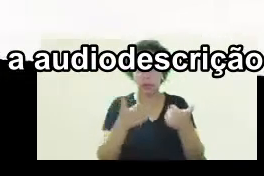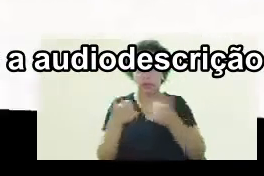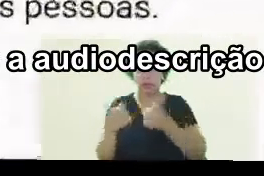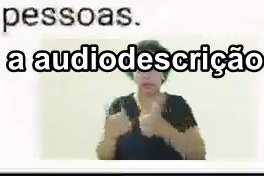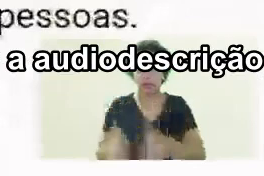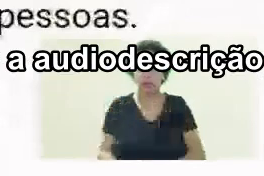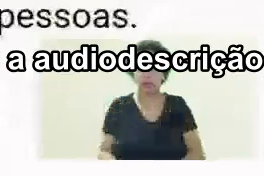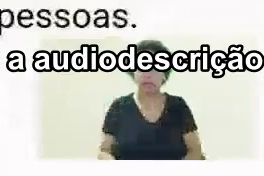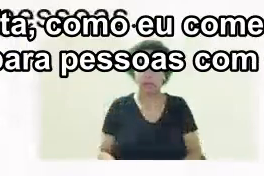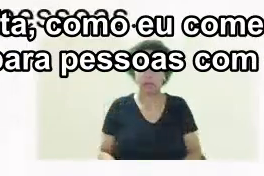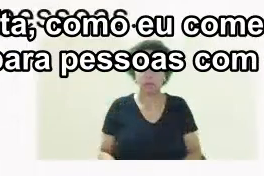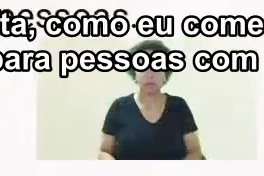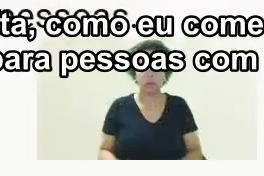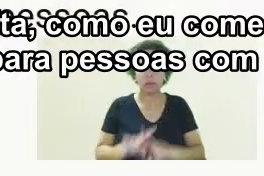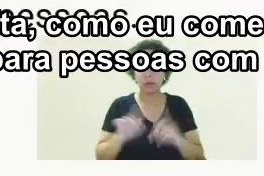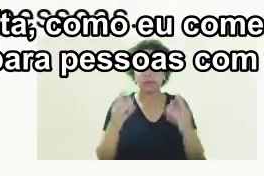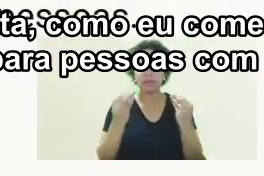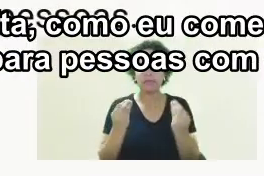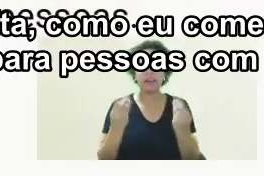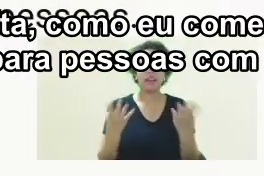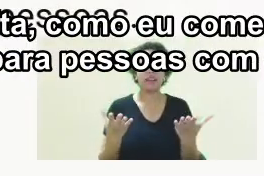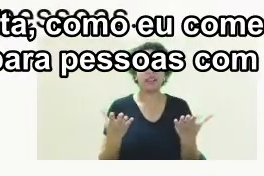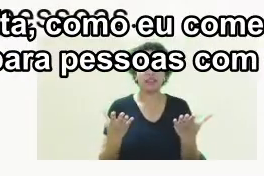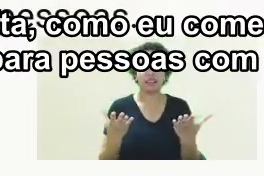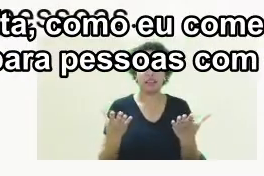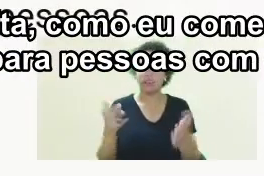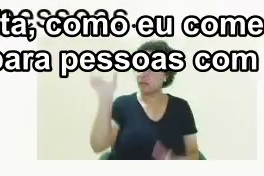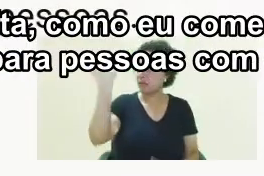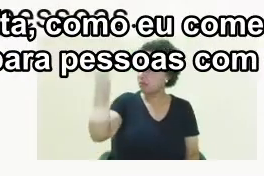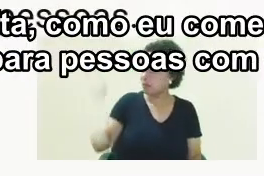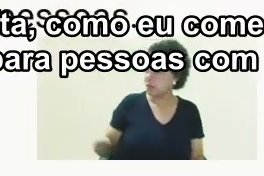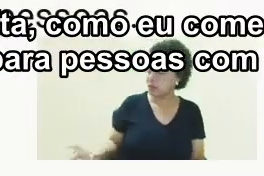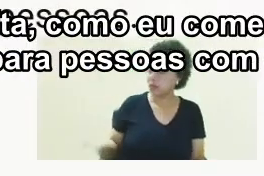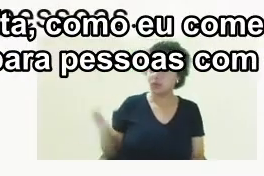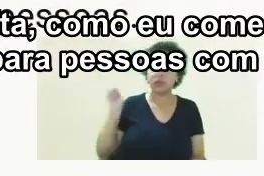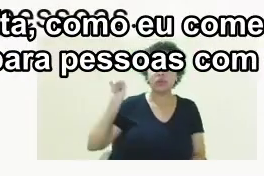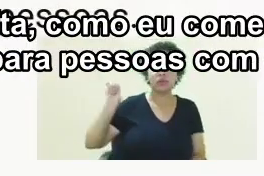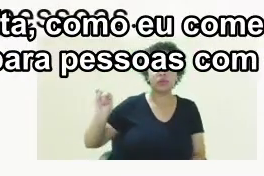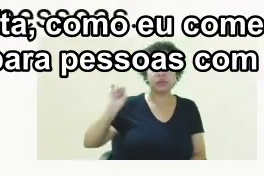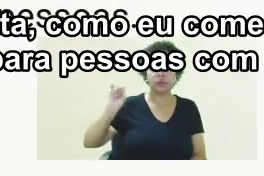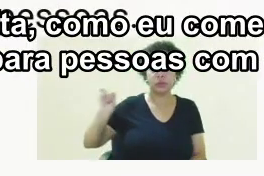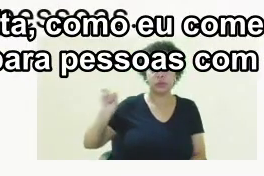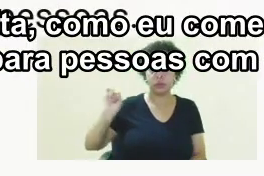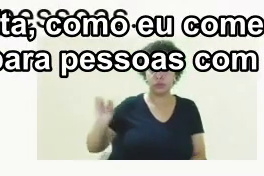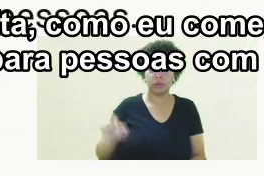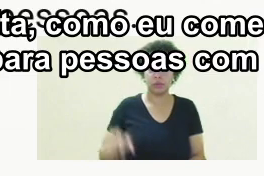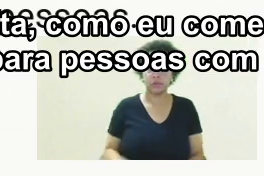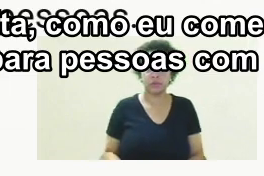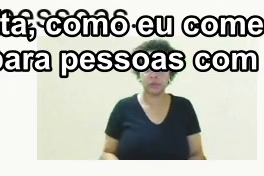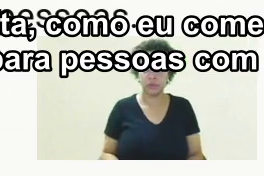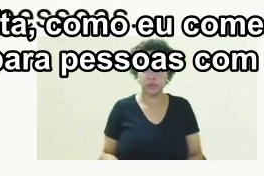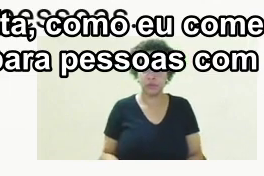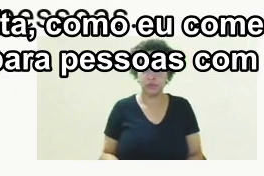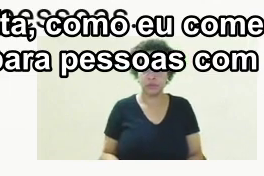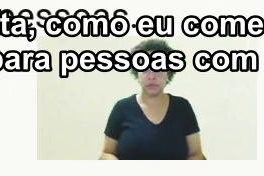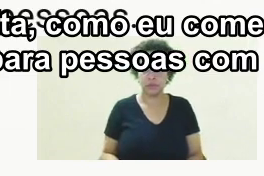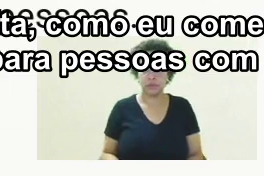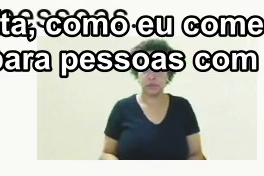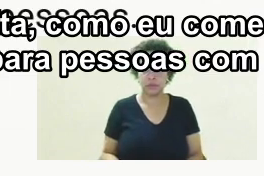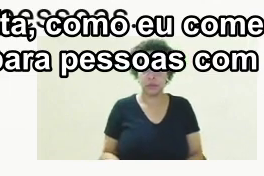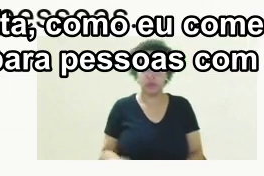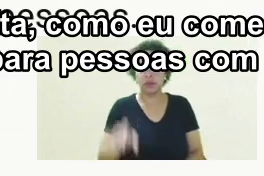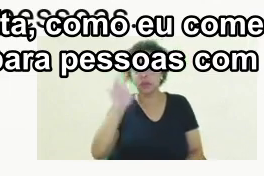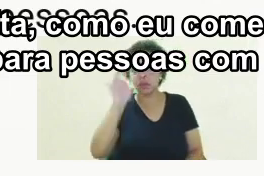E para quem a audiodescrição é feita? Como eu comentei mais cedo, a audiodescrição ela não é